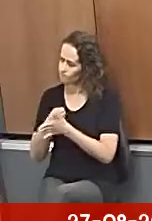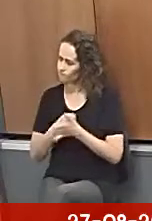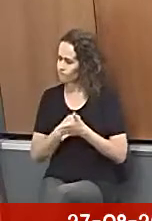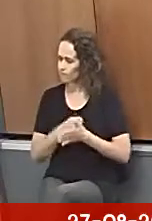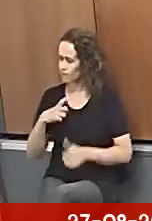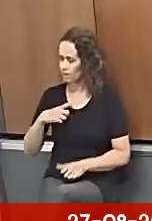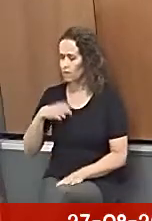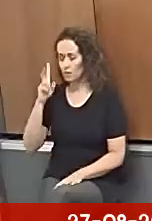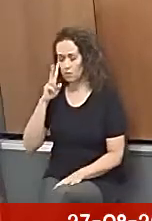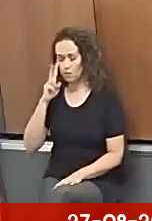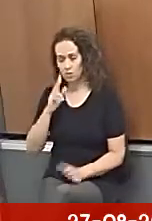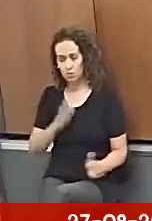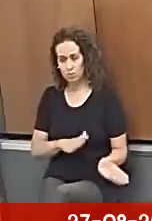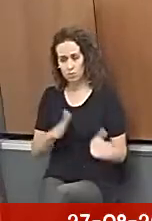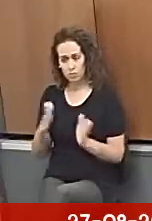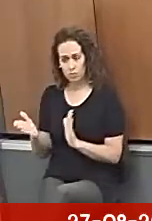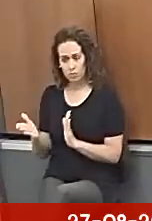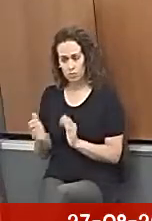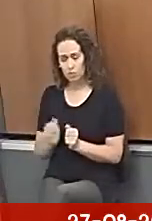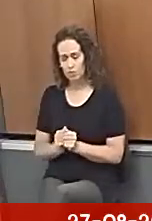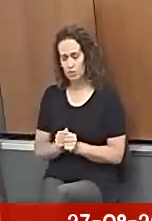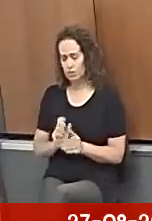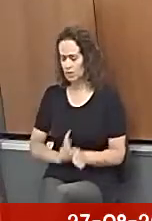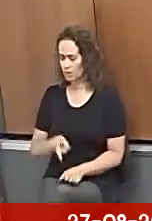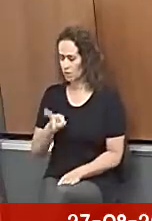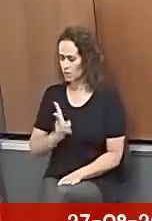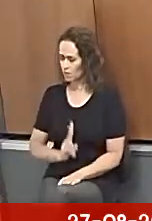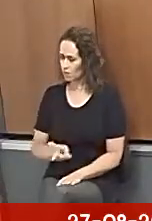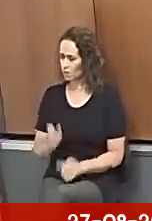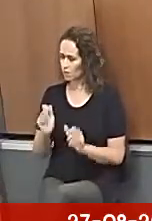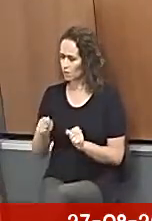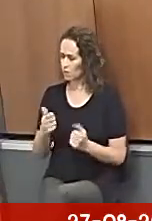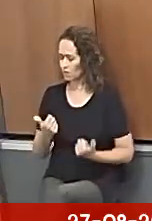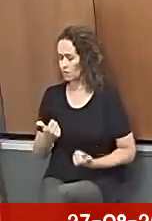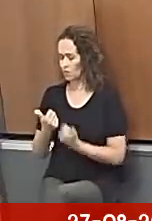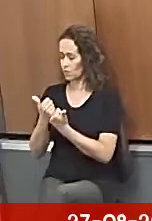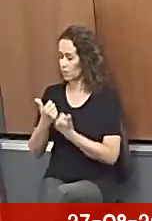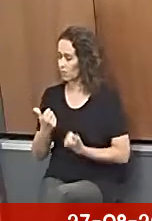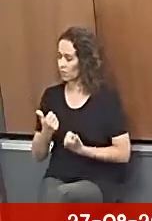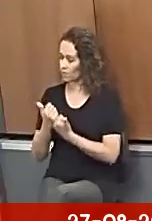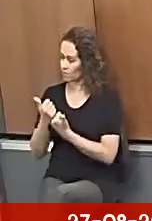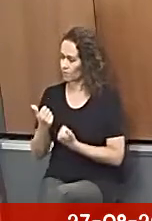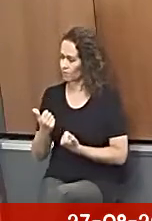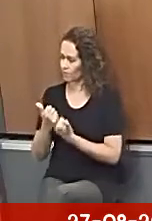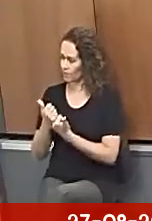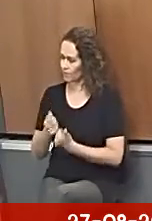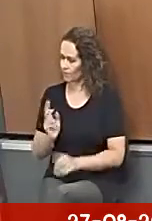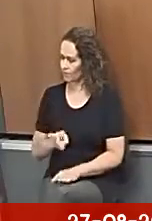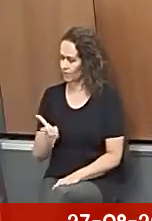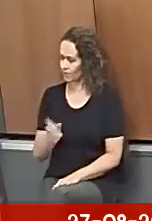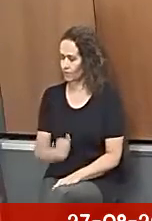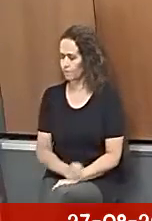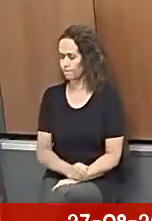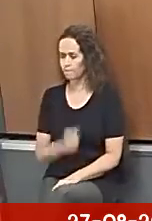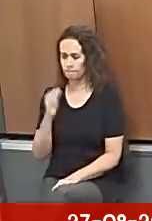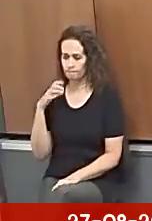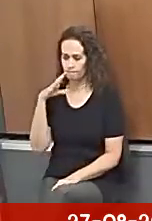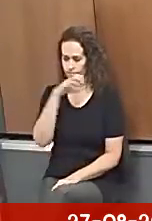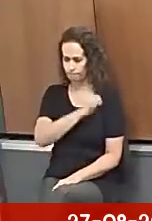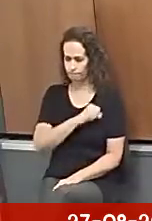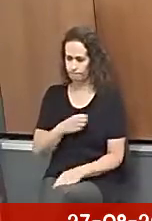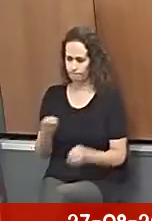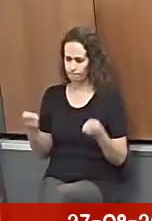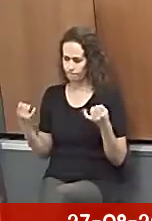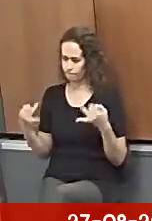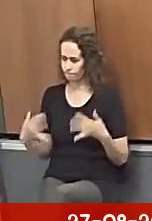alguém também que nós sempre podemos contar com participações decisivas nessa comissão eu vou ser breve na minha fala inicial